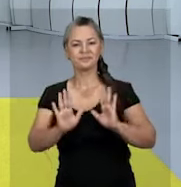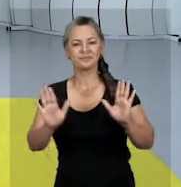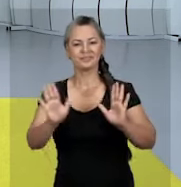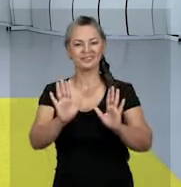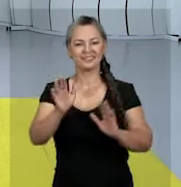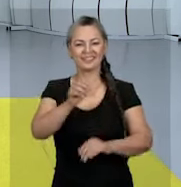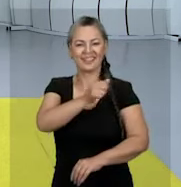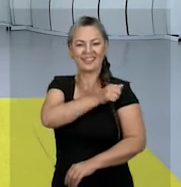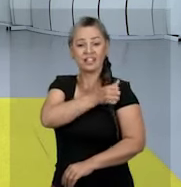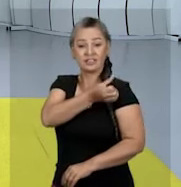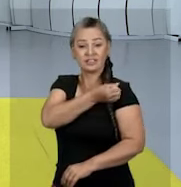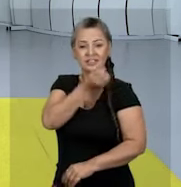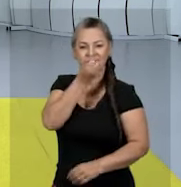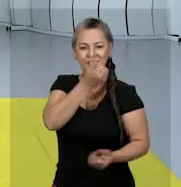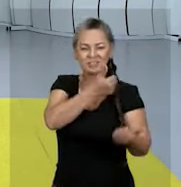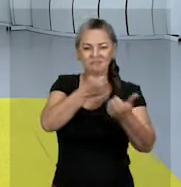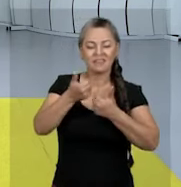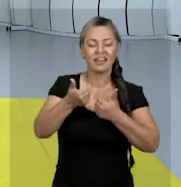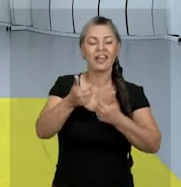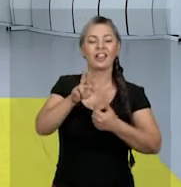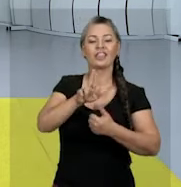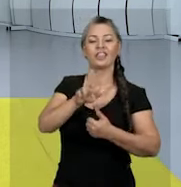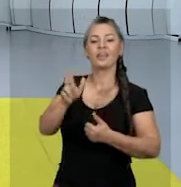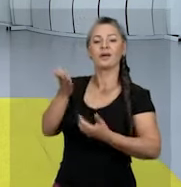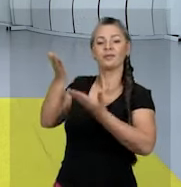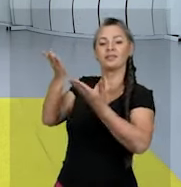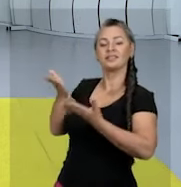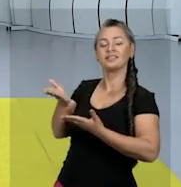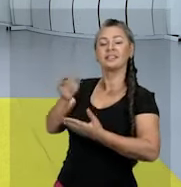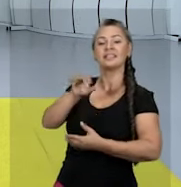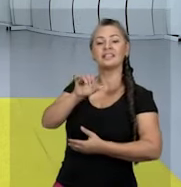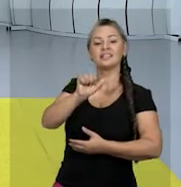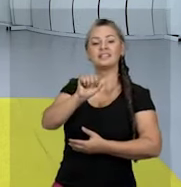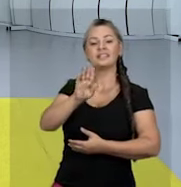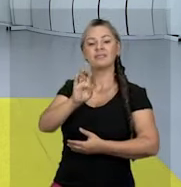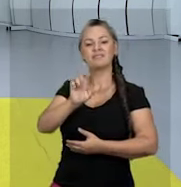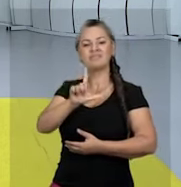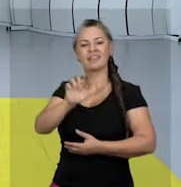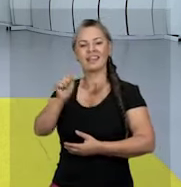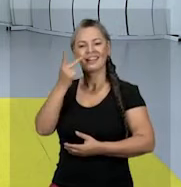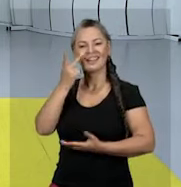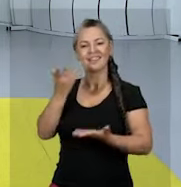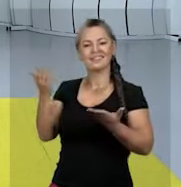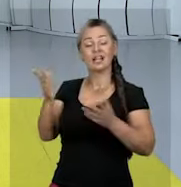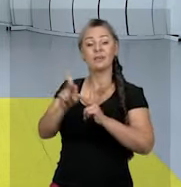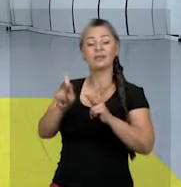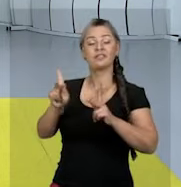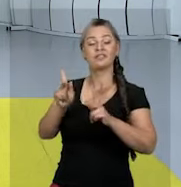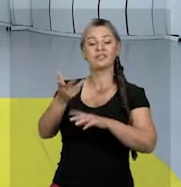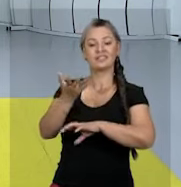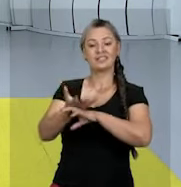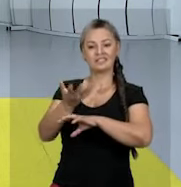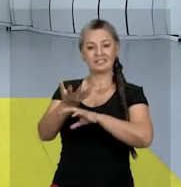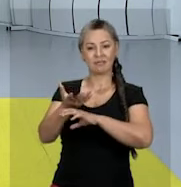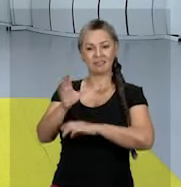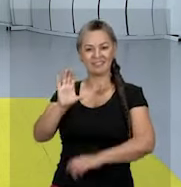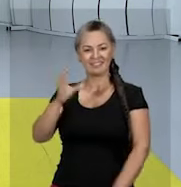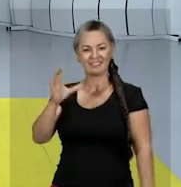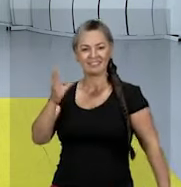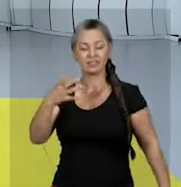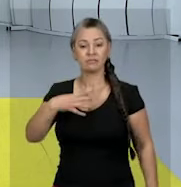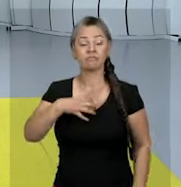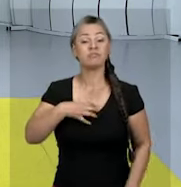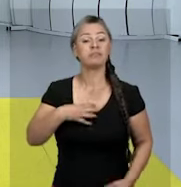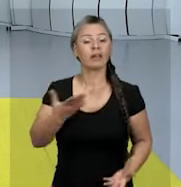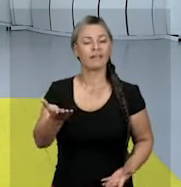Olá, sexto ano, tudo bem com vocês? Meu nome é Isabela Moreira, eu sou sua professora de Ciências. Vem comigo para a gente saber qual é o tema da nossa